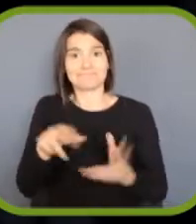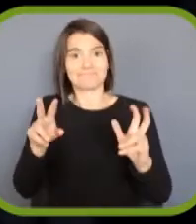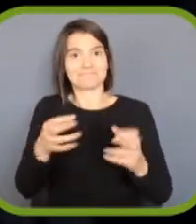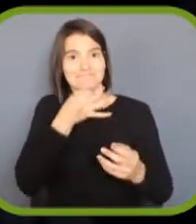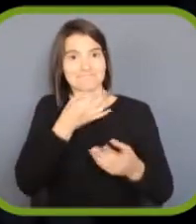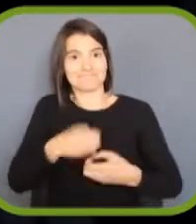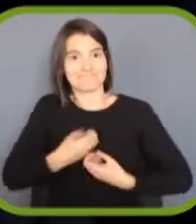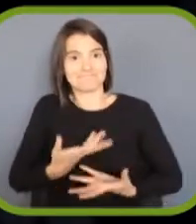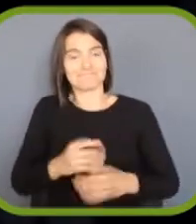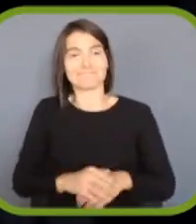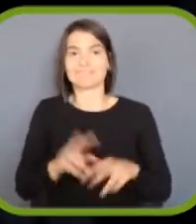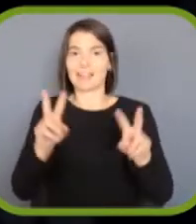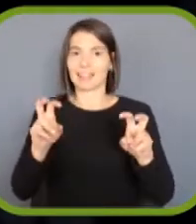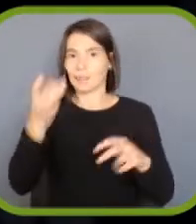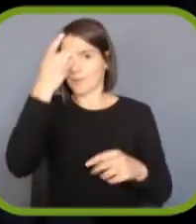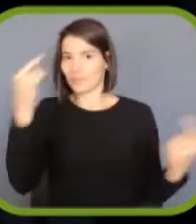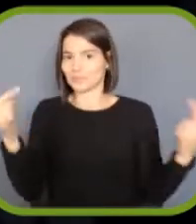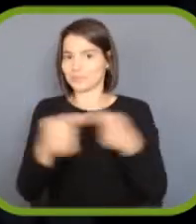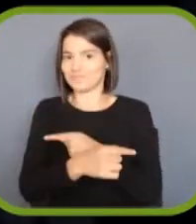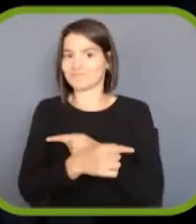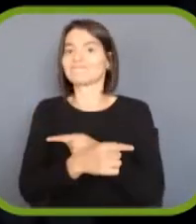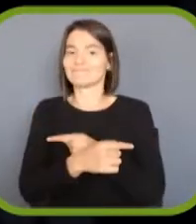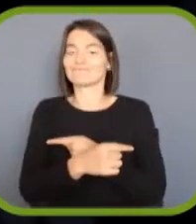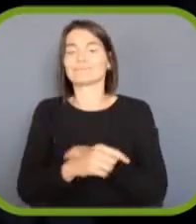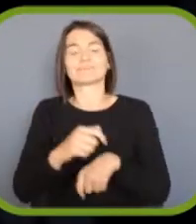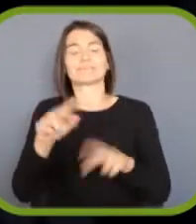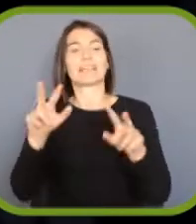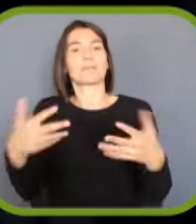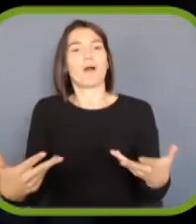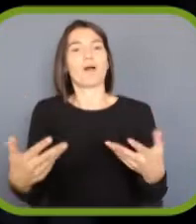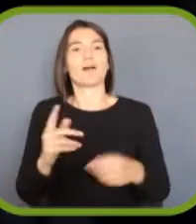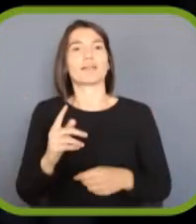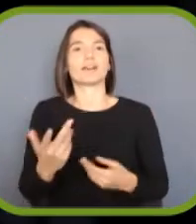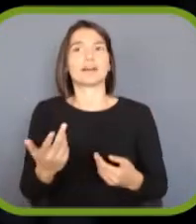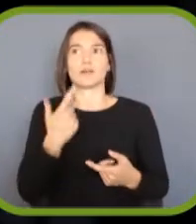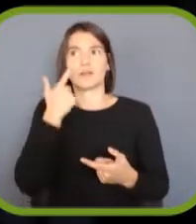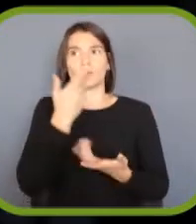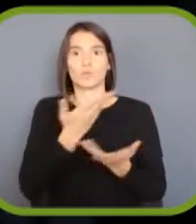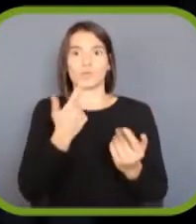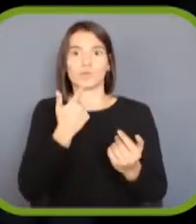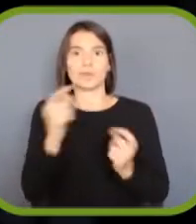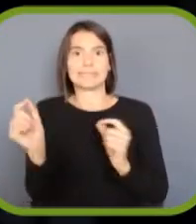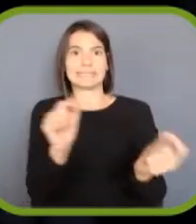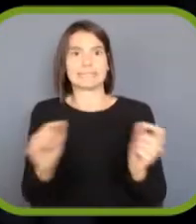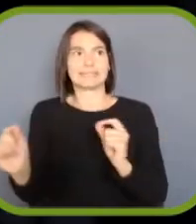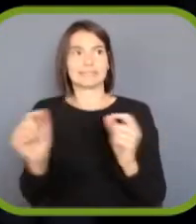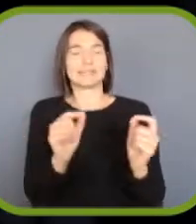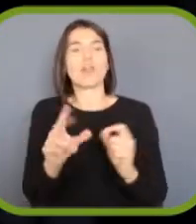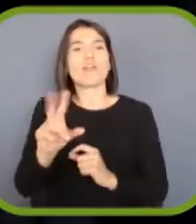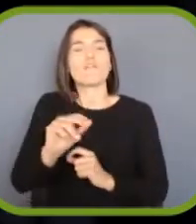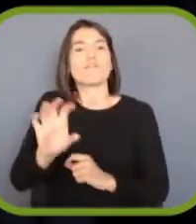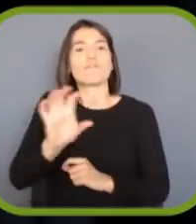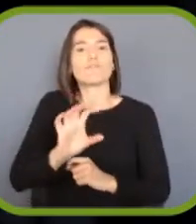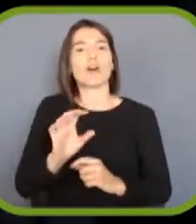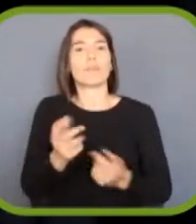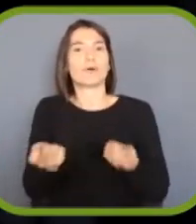aqui, é um prazer falar desse tema, que é, aliás, um tema controverso, mas é um tema que está na ordem do dia, neste momento, das reflexões sobre